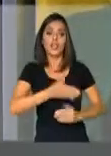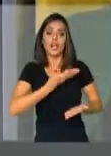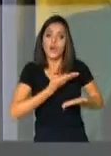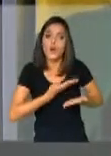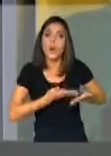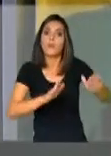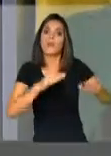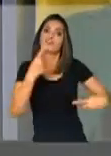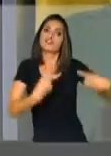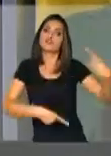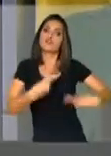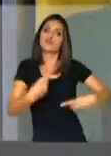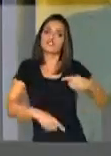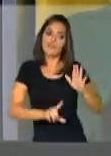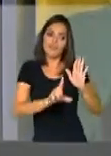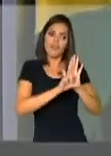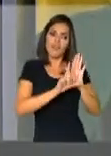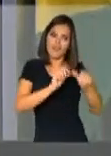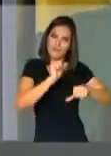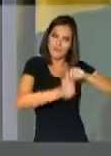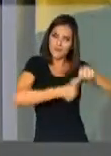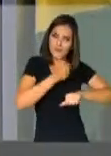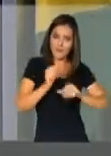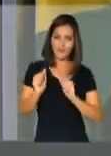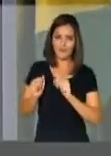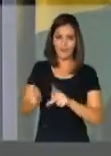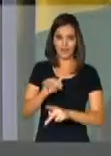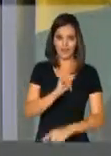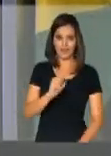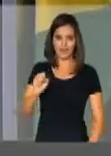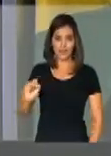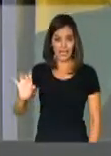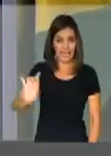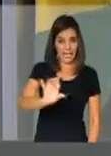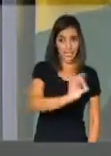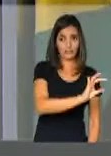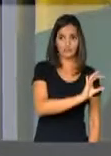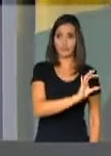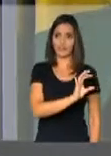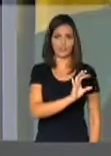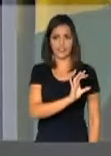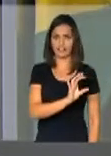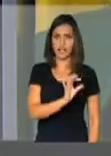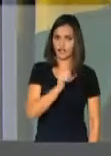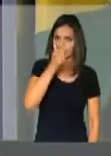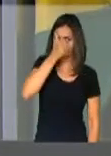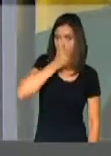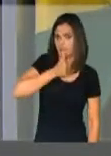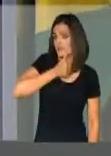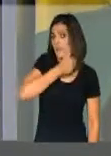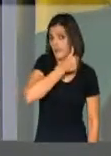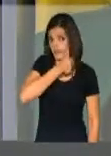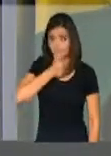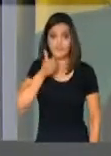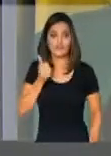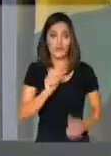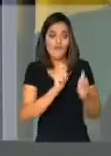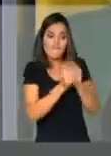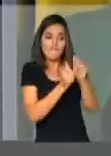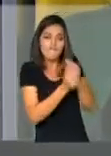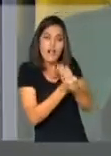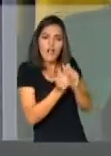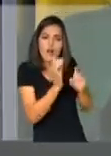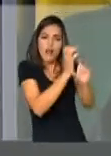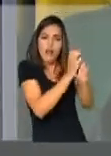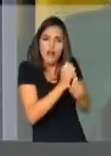da reforma da previdência que exigirá sacrifícios de cada um de nós para o ajuste das contas públicas senhores